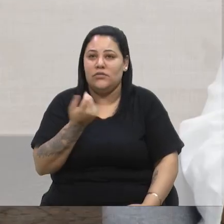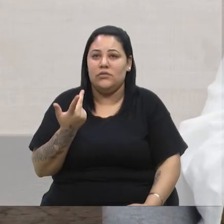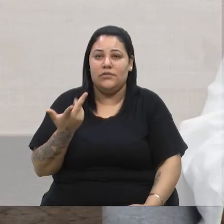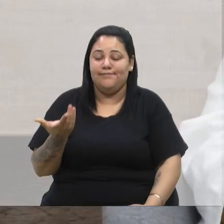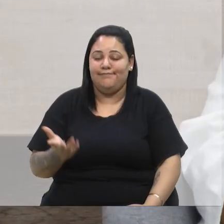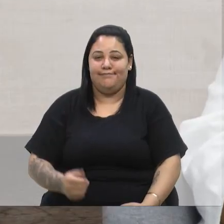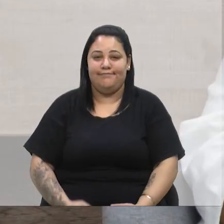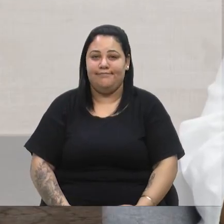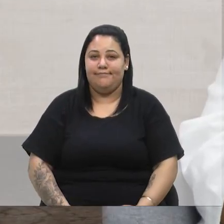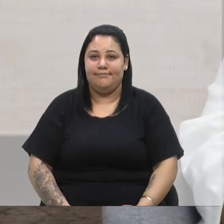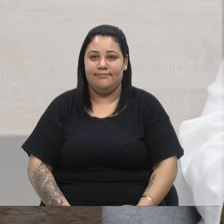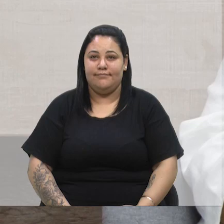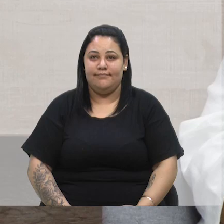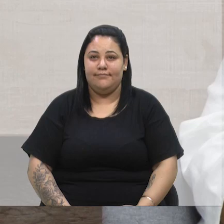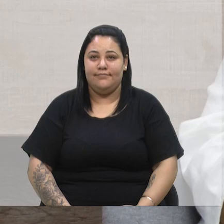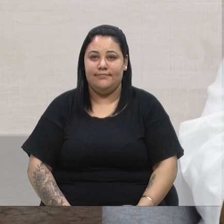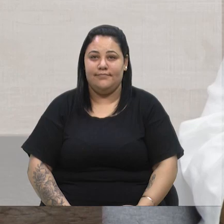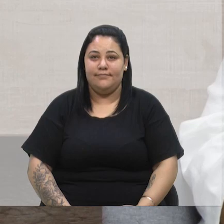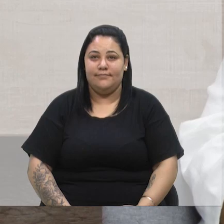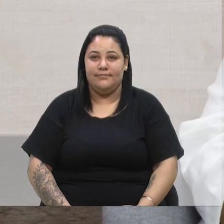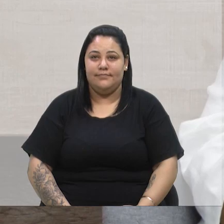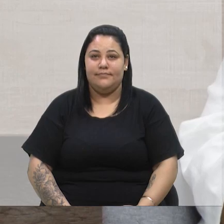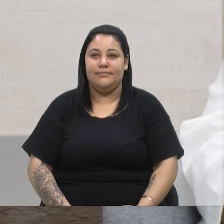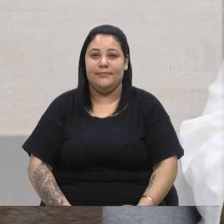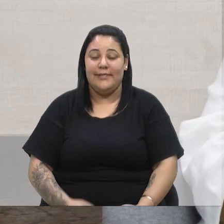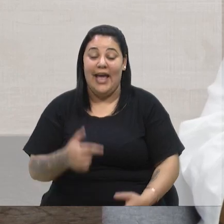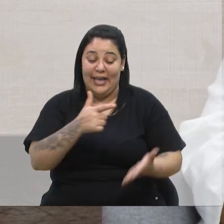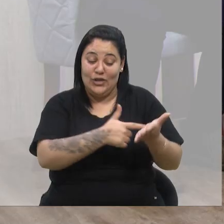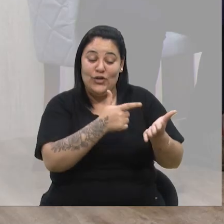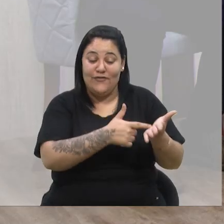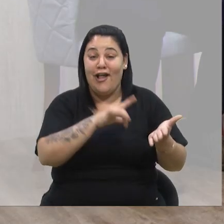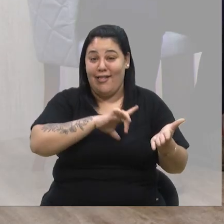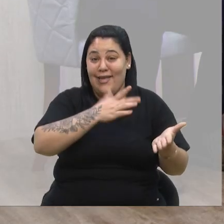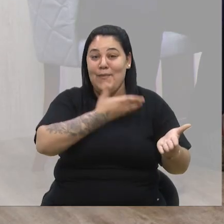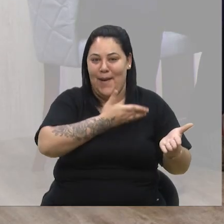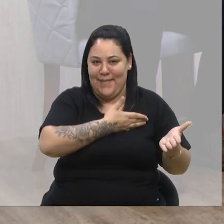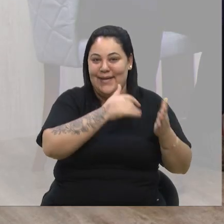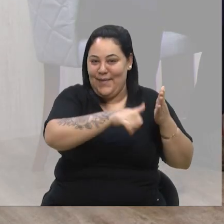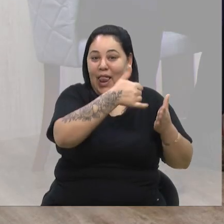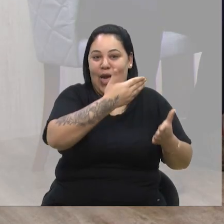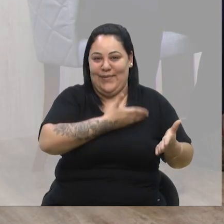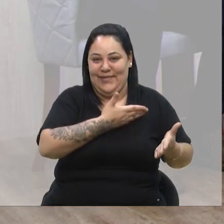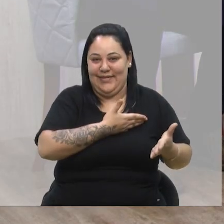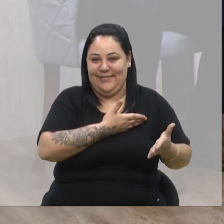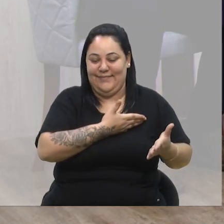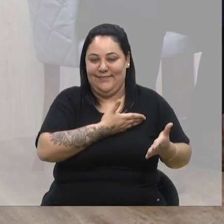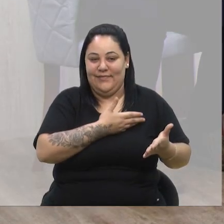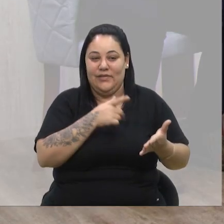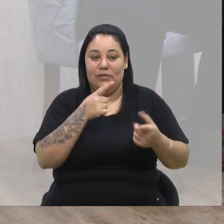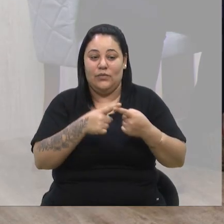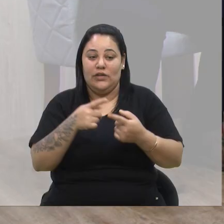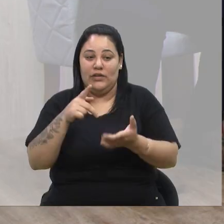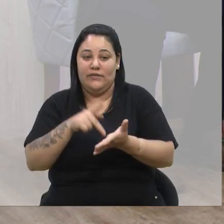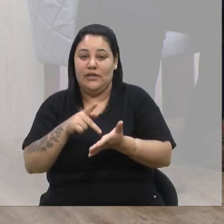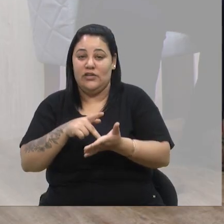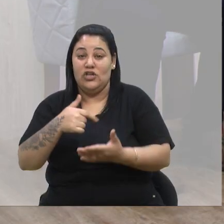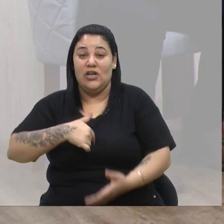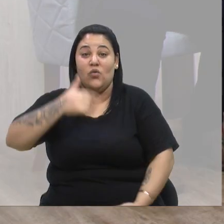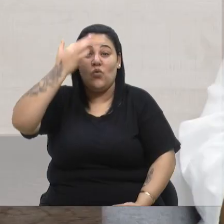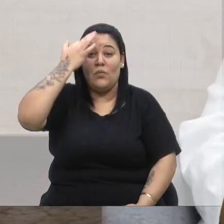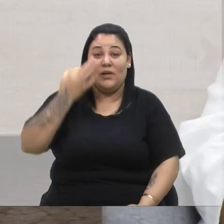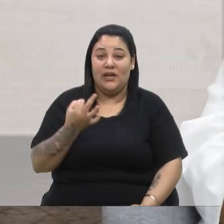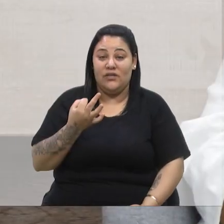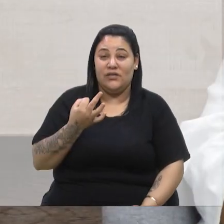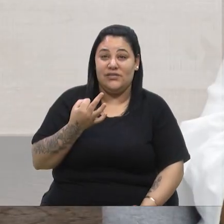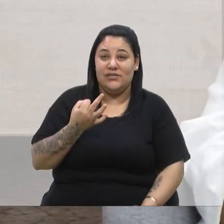enfim? Aquela se socorre de uma amiga. Aí ela se socorre de uma amiga. É que eu entendo que as